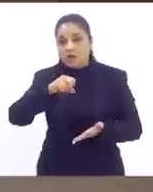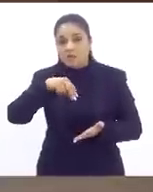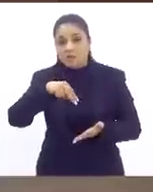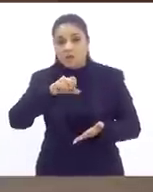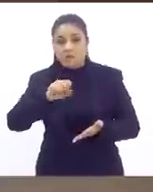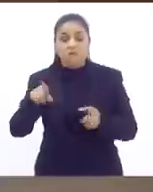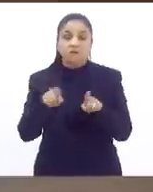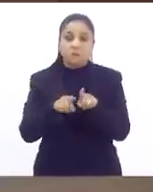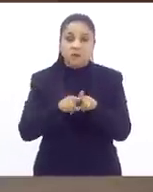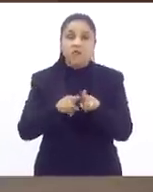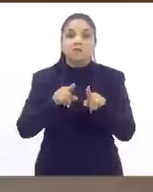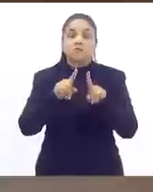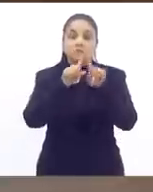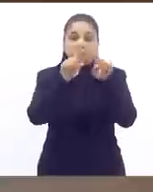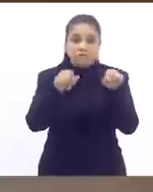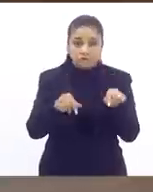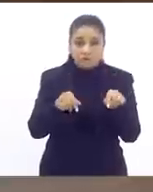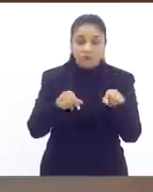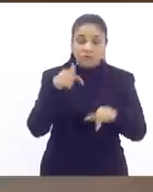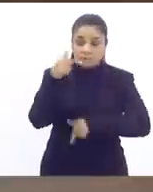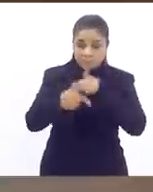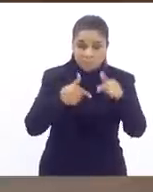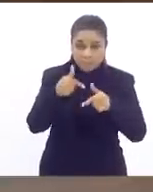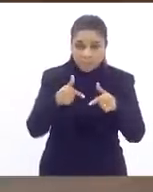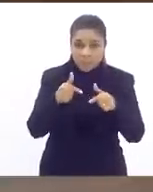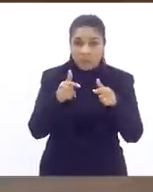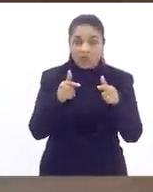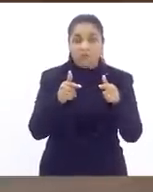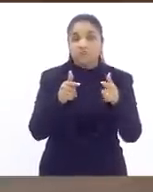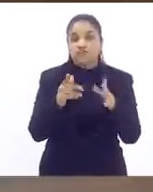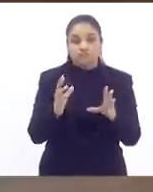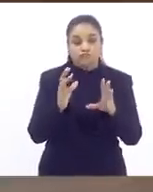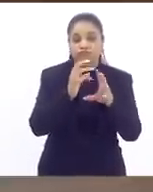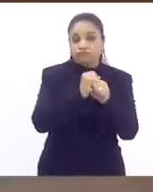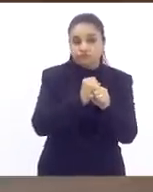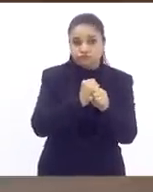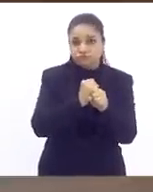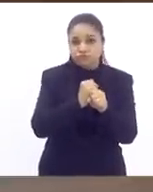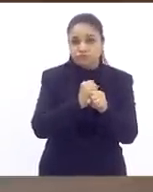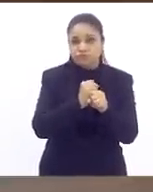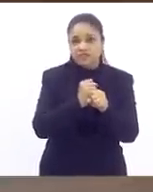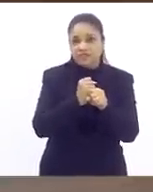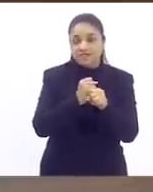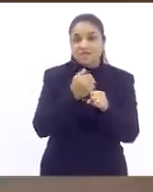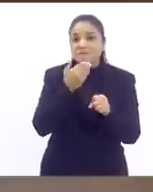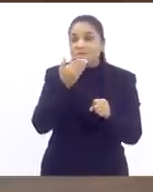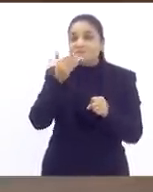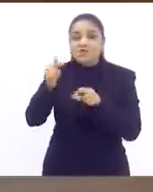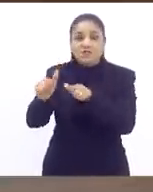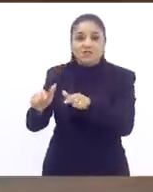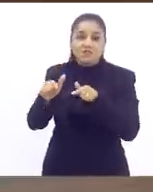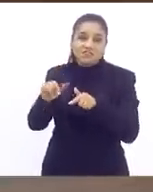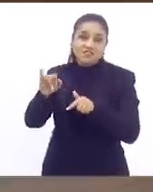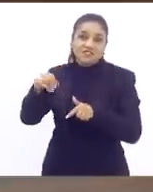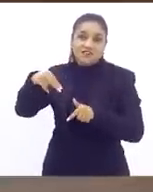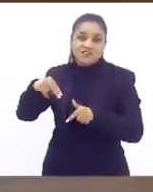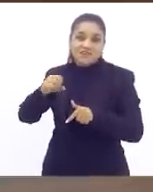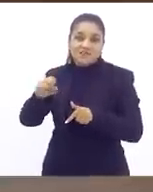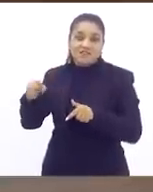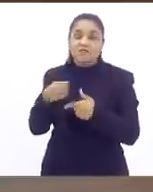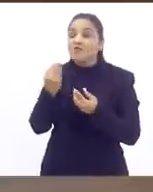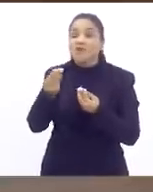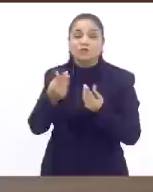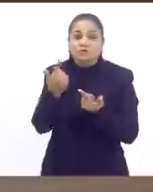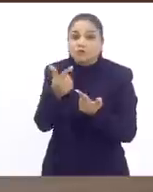da ativa que quer se aposentar e não tem esse tempo ele não vai solicitar certidão ao INSS Porque não houve compensação